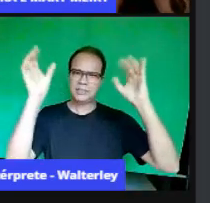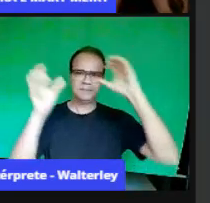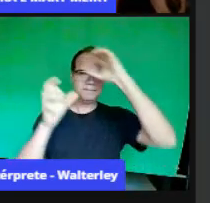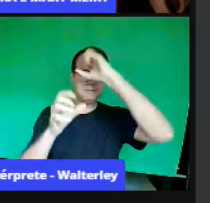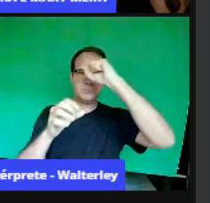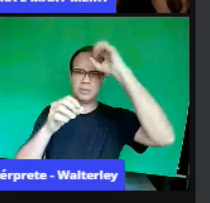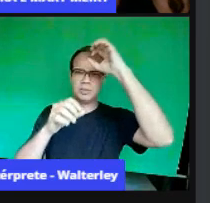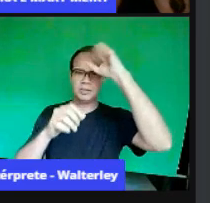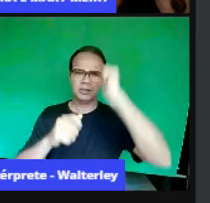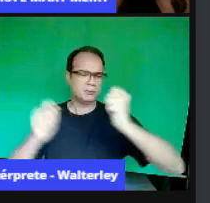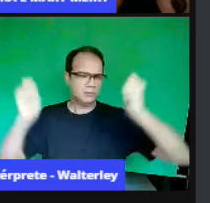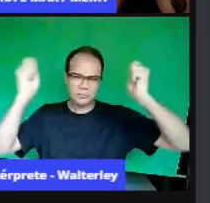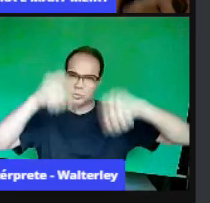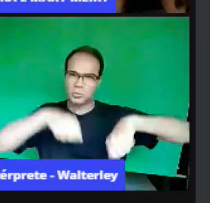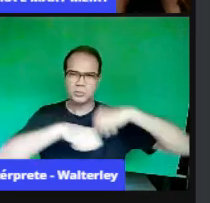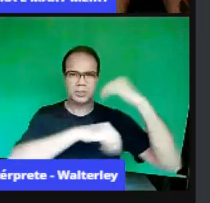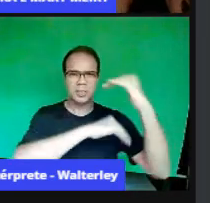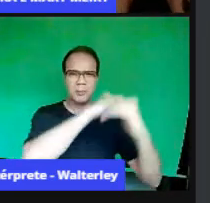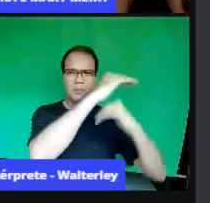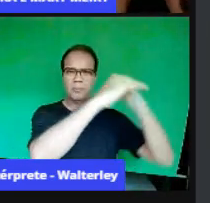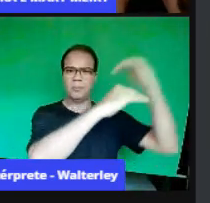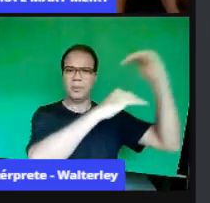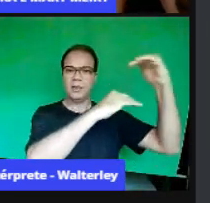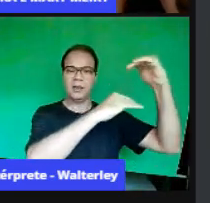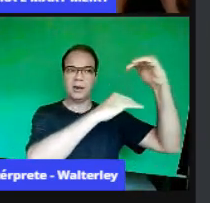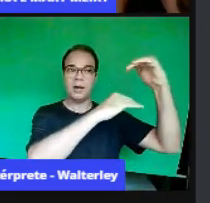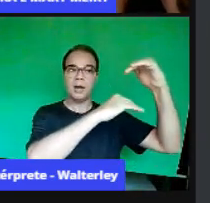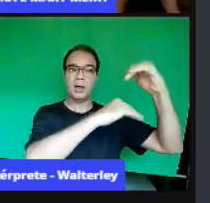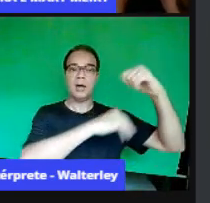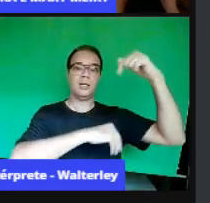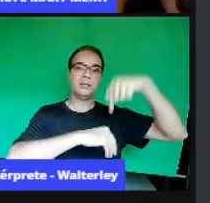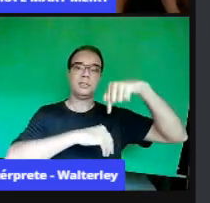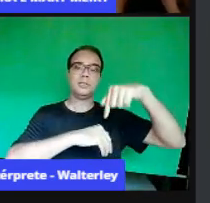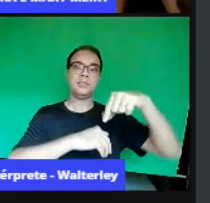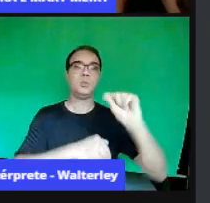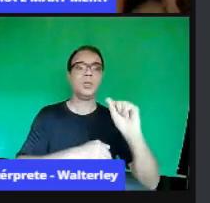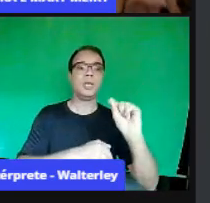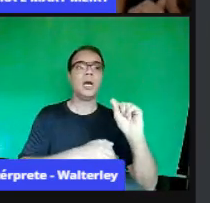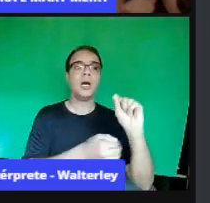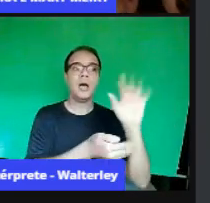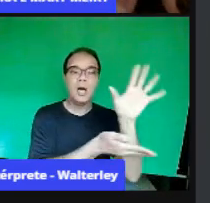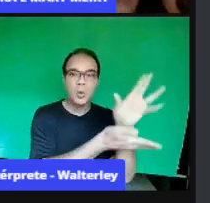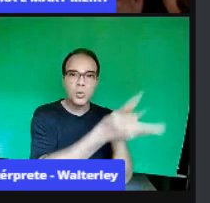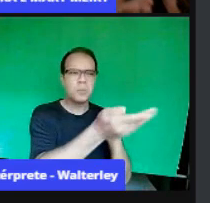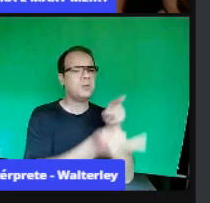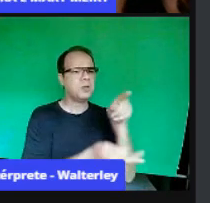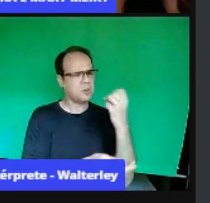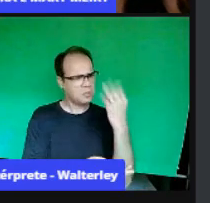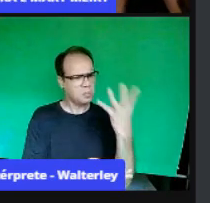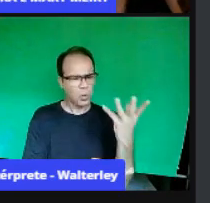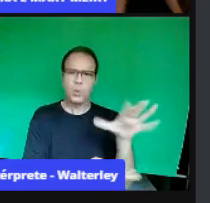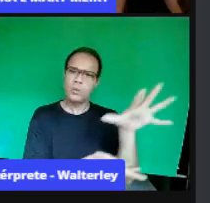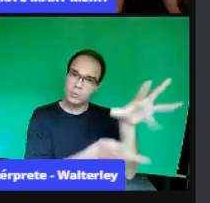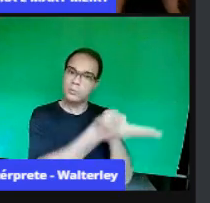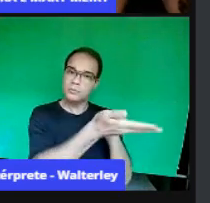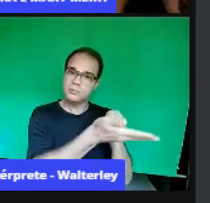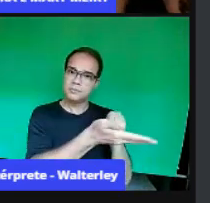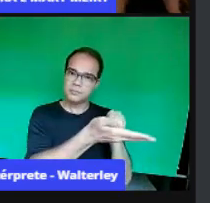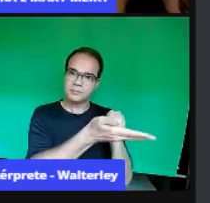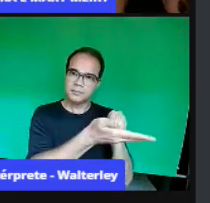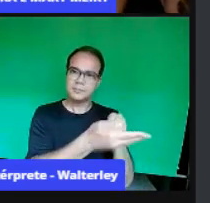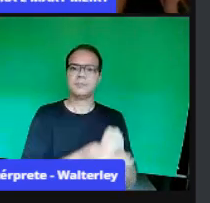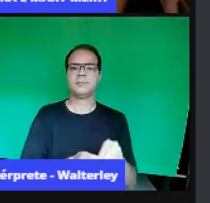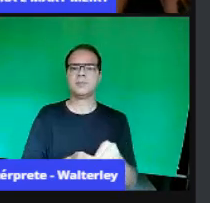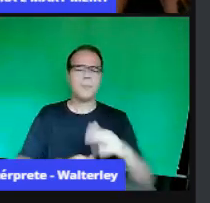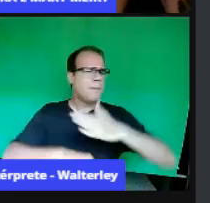respaldo teórico. Nós ainda não estamos na perfeição, Cabe salientar aqui que o melhor PEI